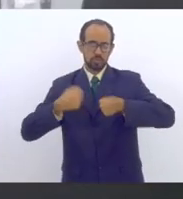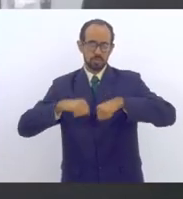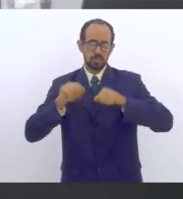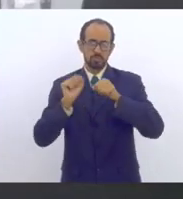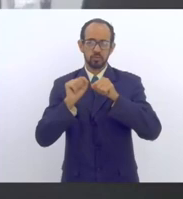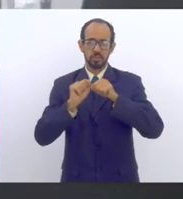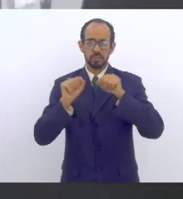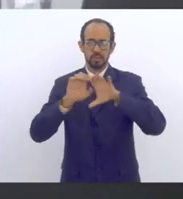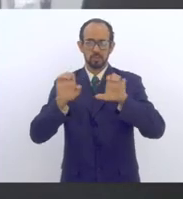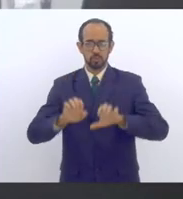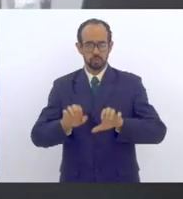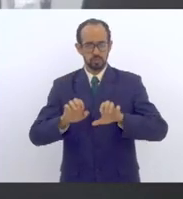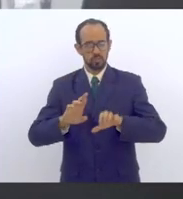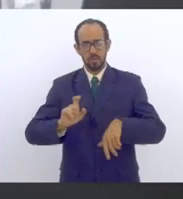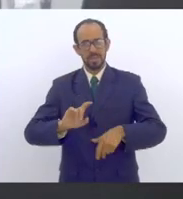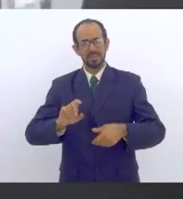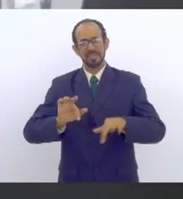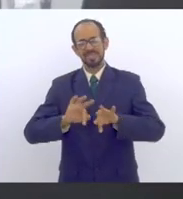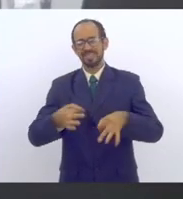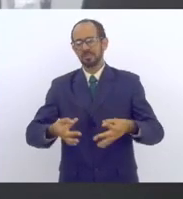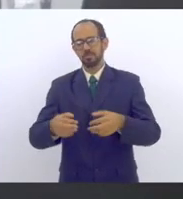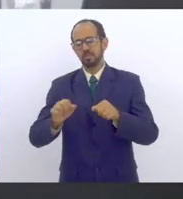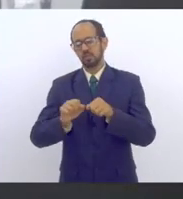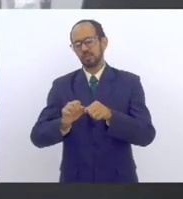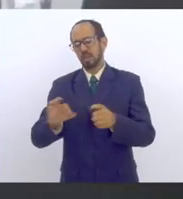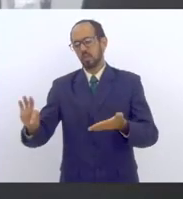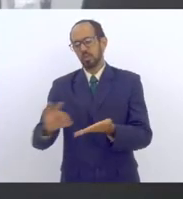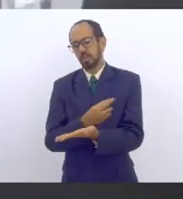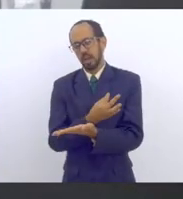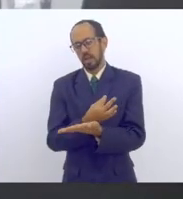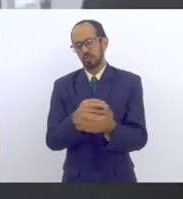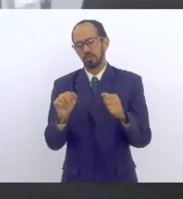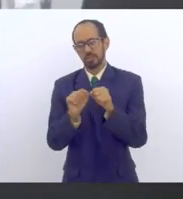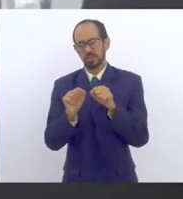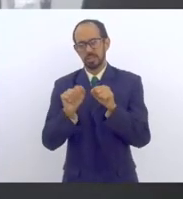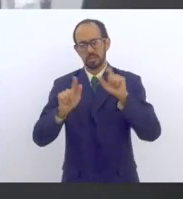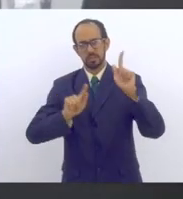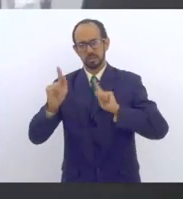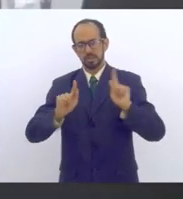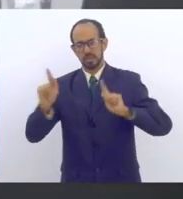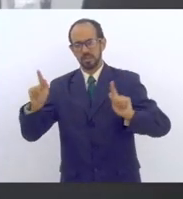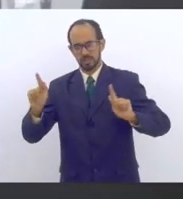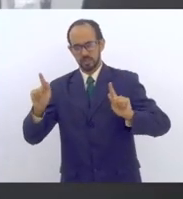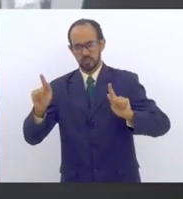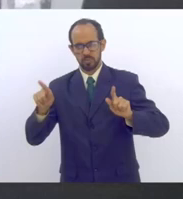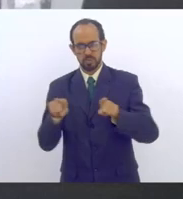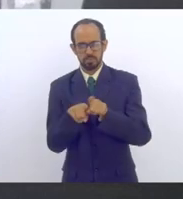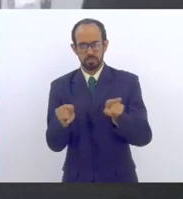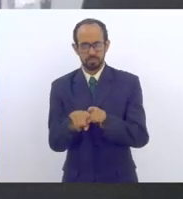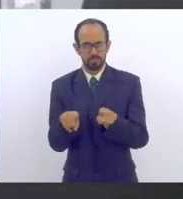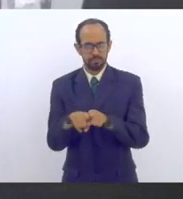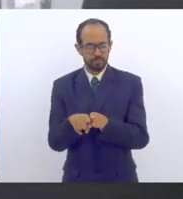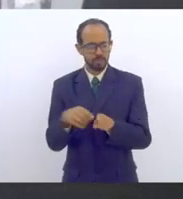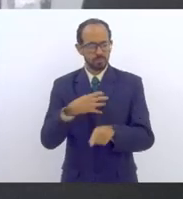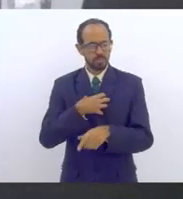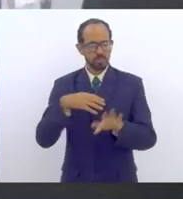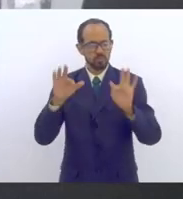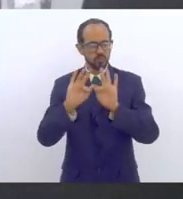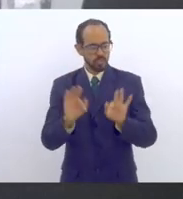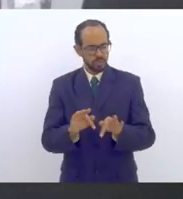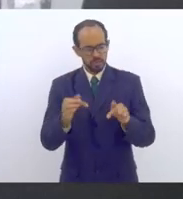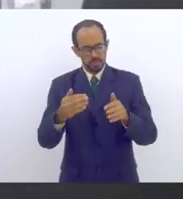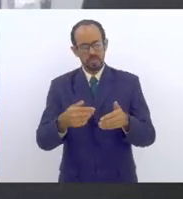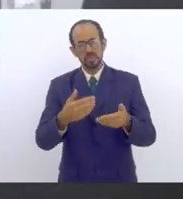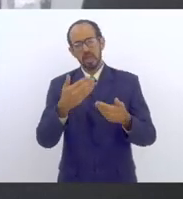simples fazer contrato mas simples você fazer licitações lá nos mais montas que foram feitas e a felicidade eu quero te